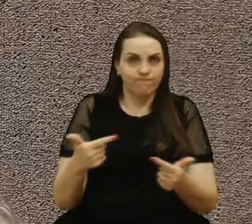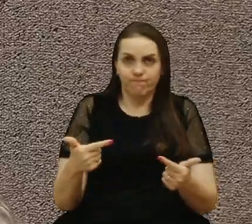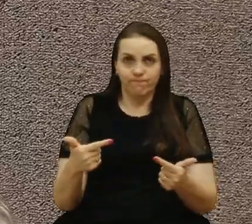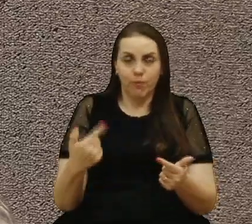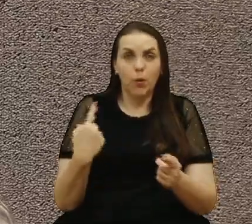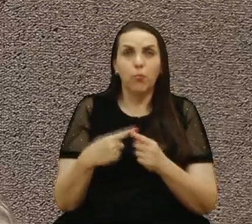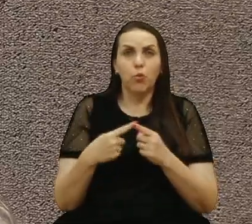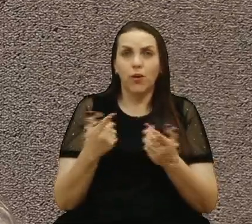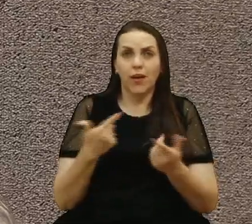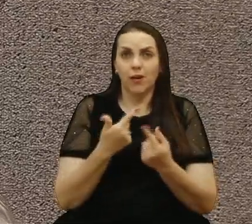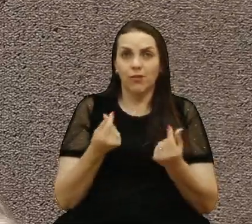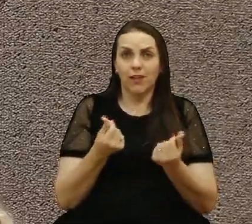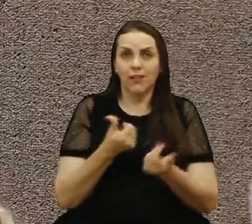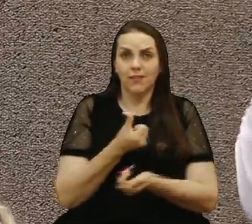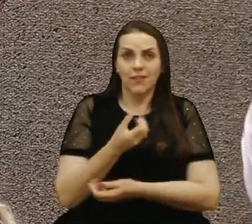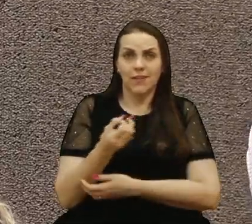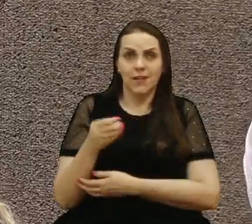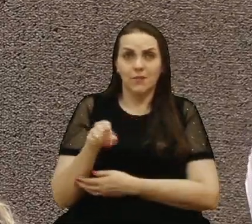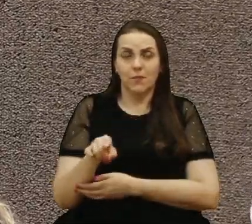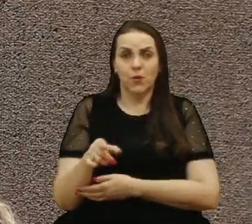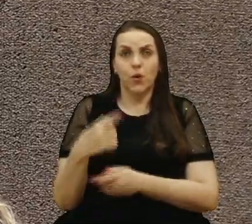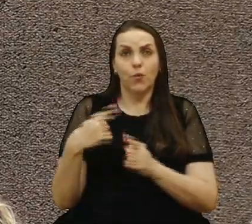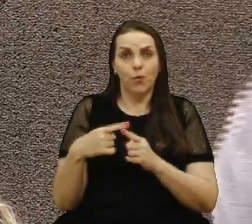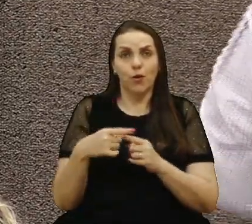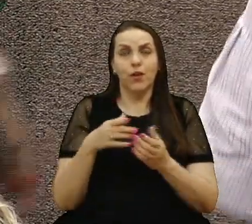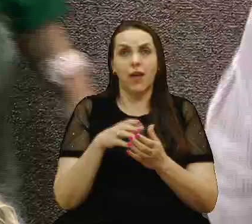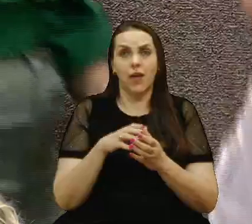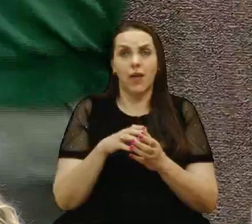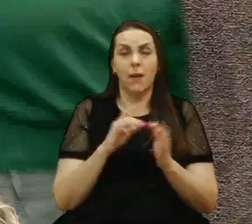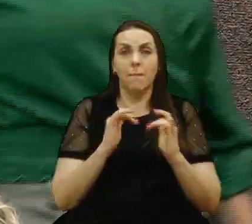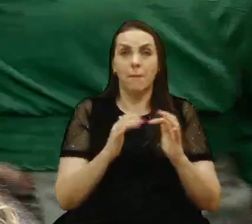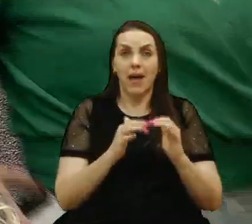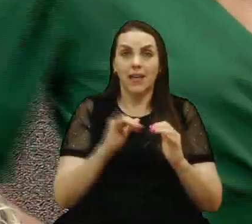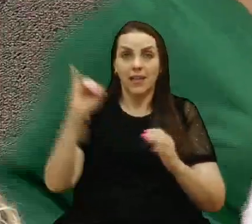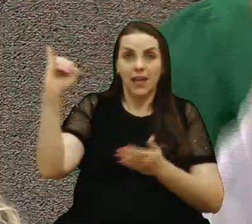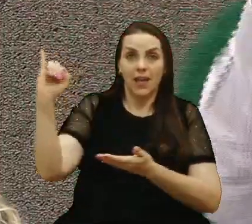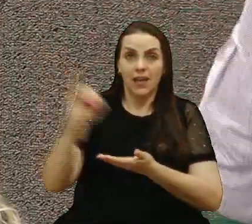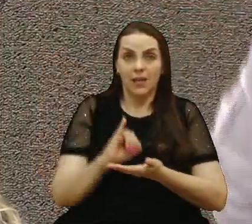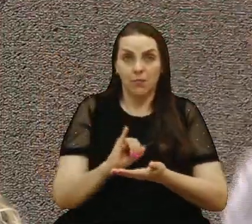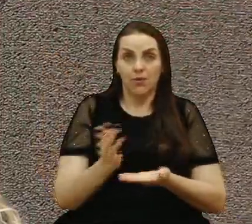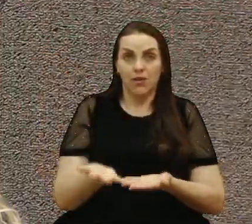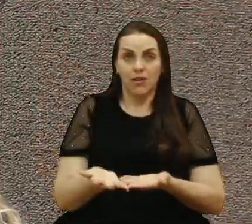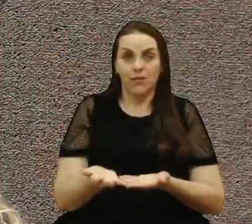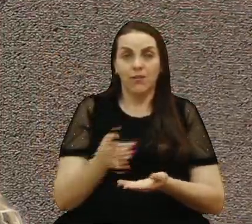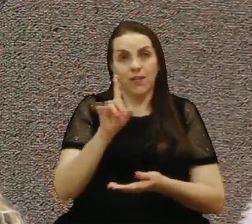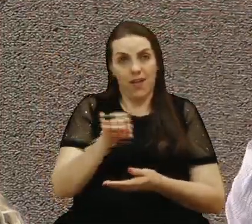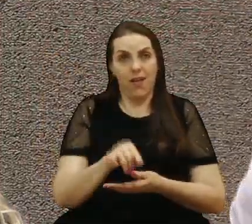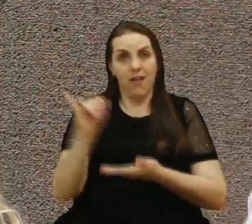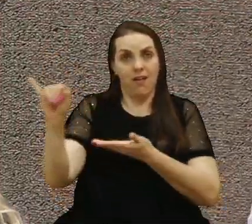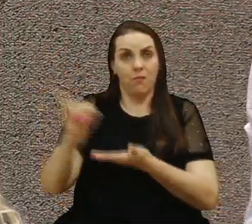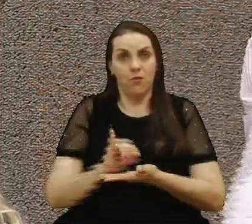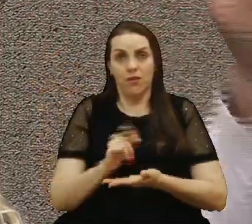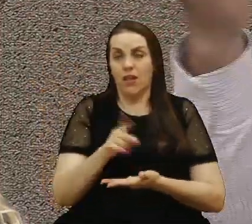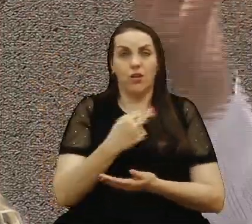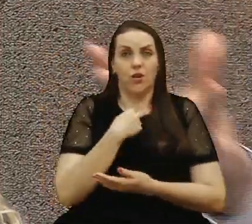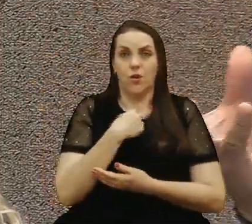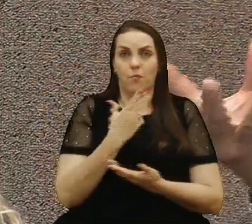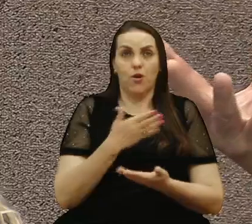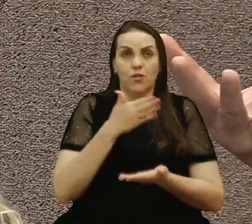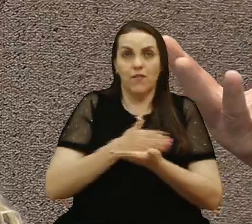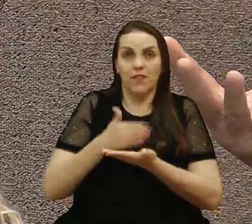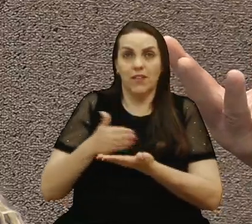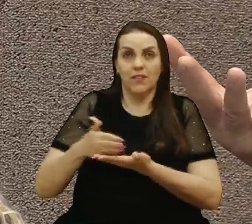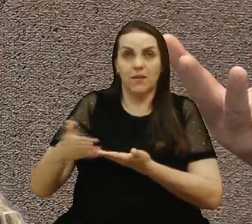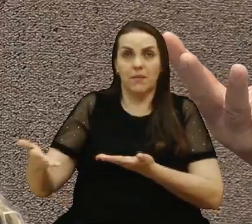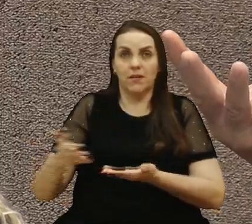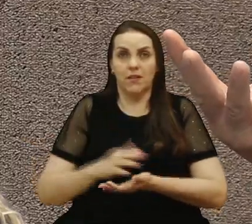Por que ele não tem os R$600 mil? Porque o equipamento é importado e, por ser importado, não é possível financiar.